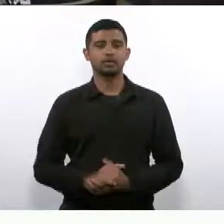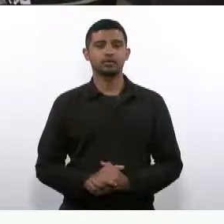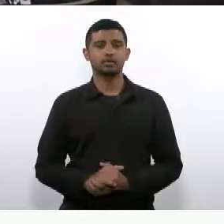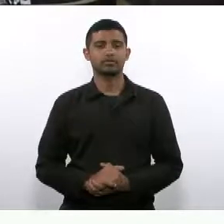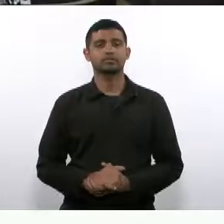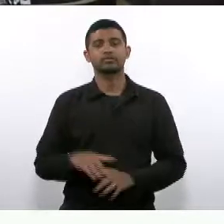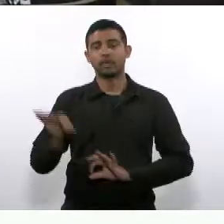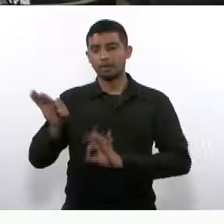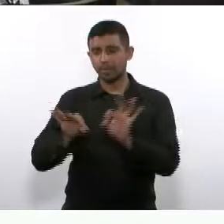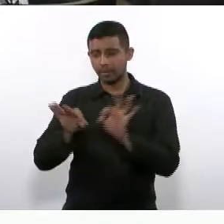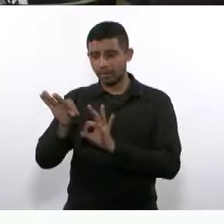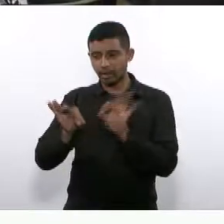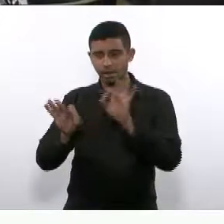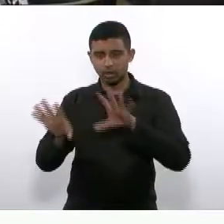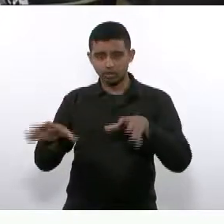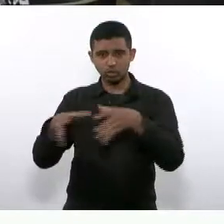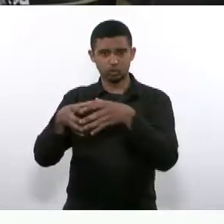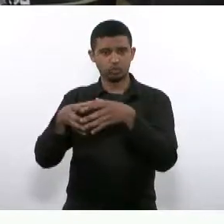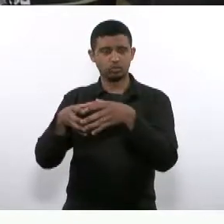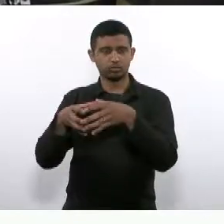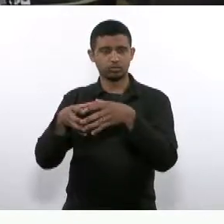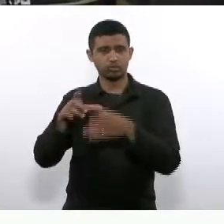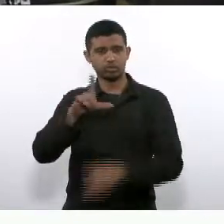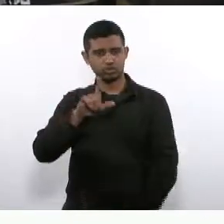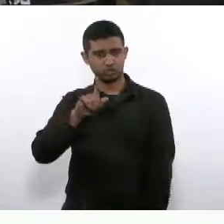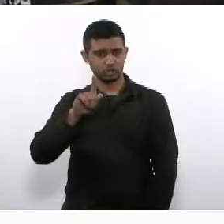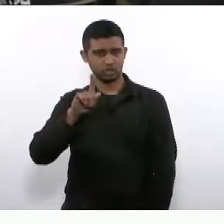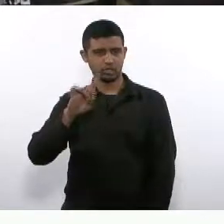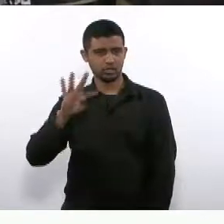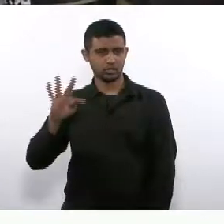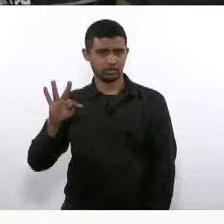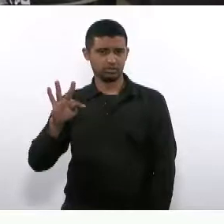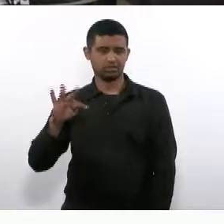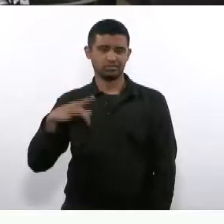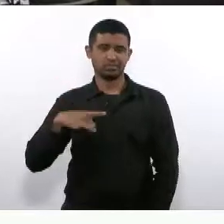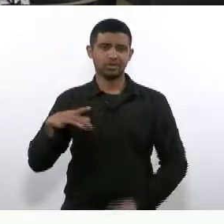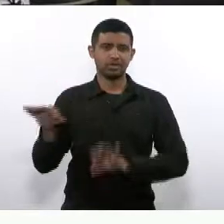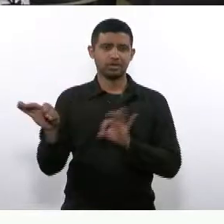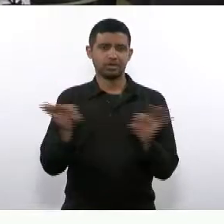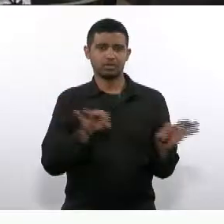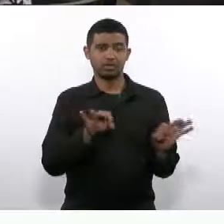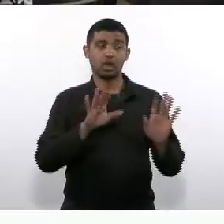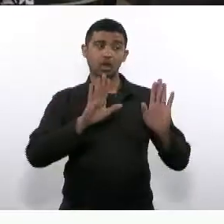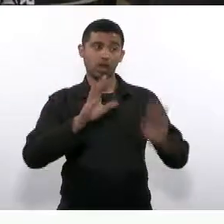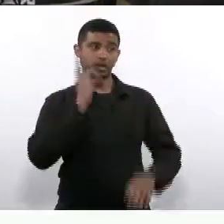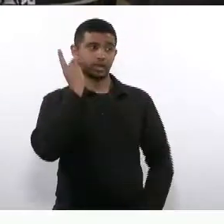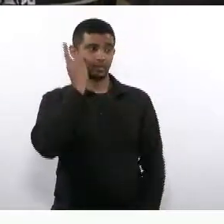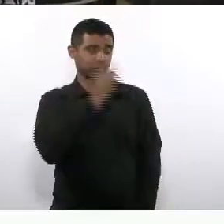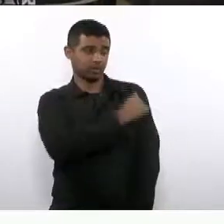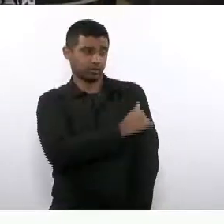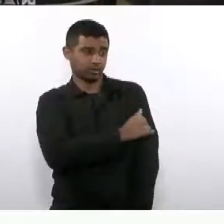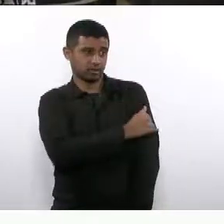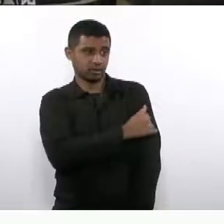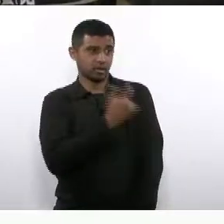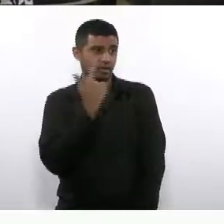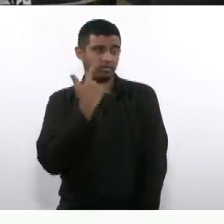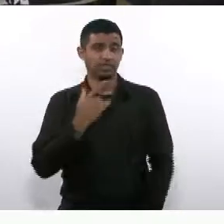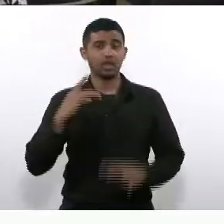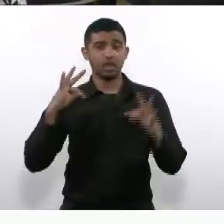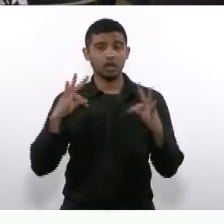de trabalho... Não, deixa eu só fazer uma... Instituir rotina... Deputada enfermeira Rejane, todas